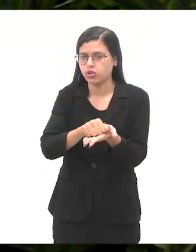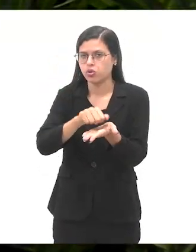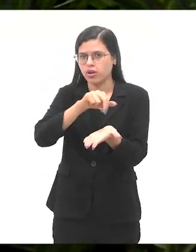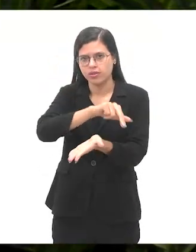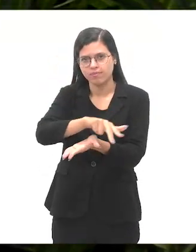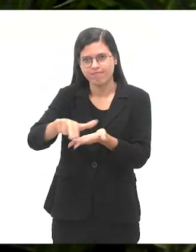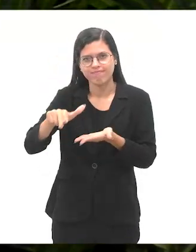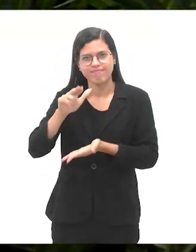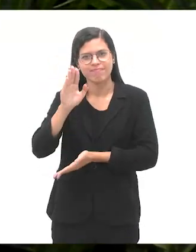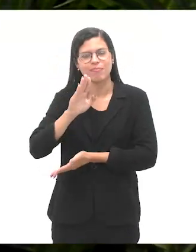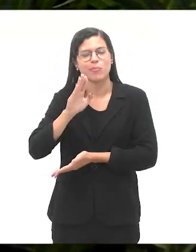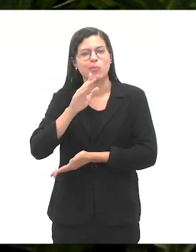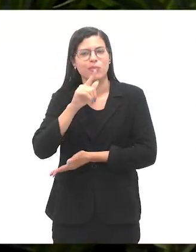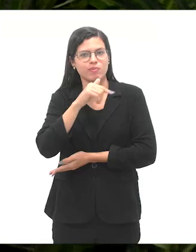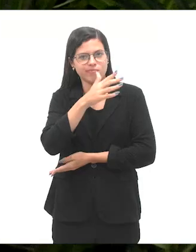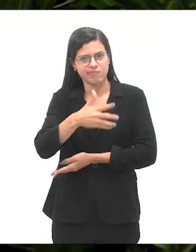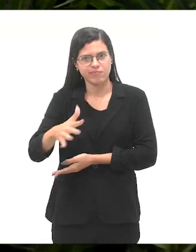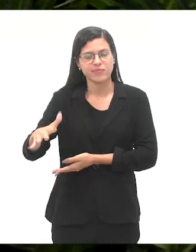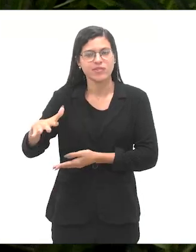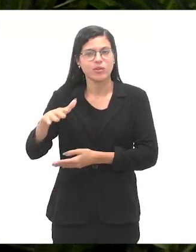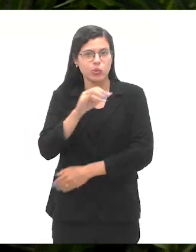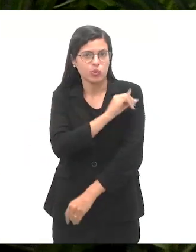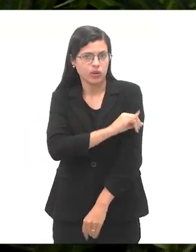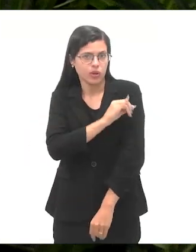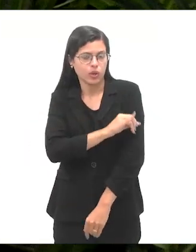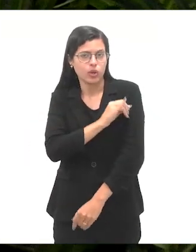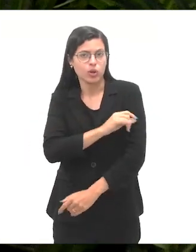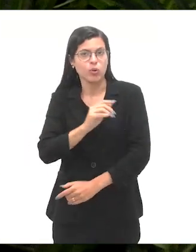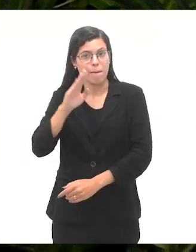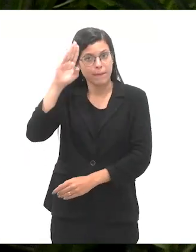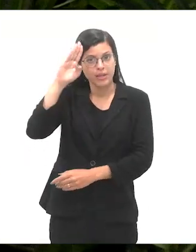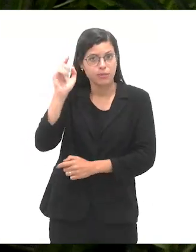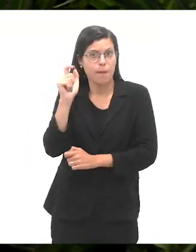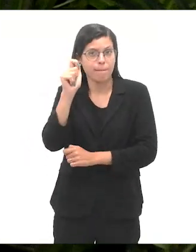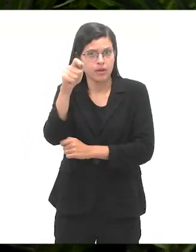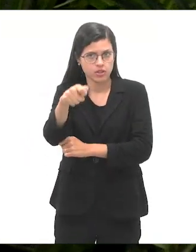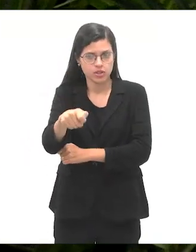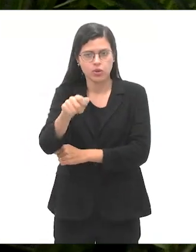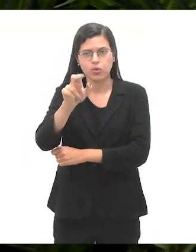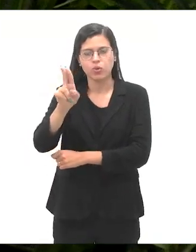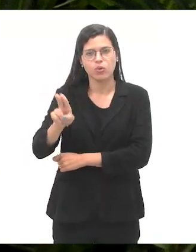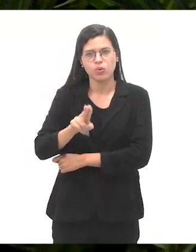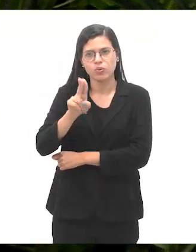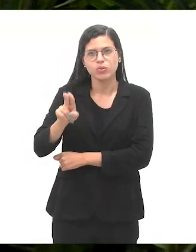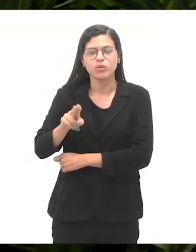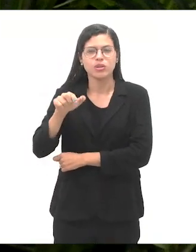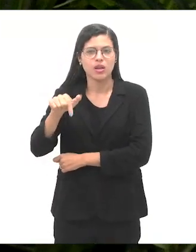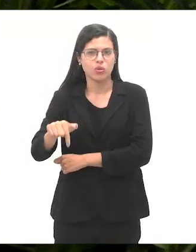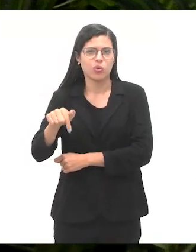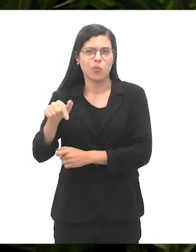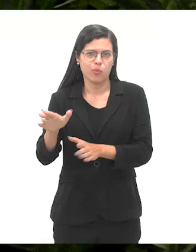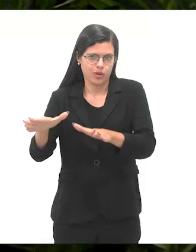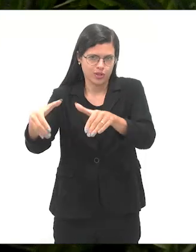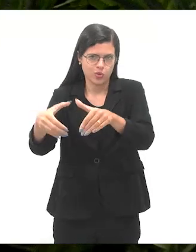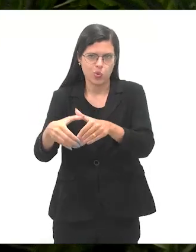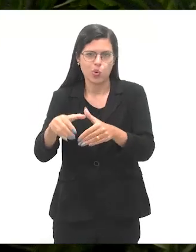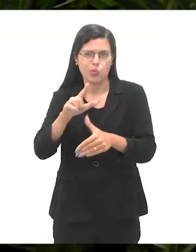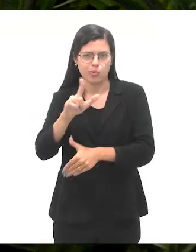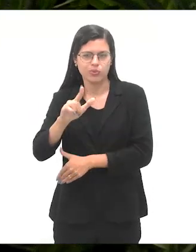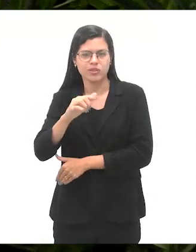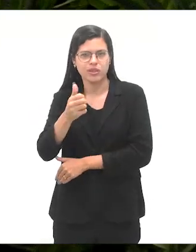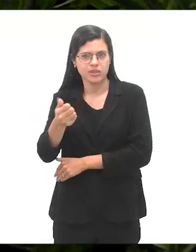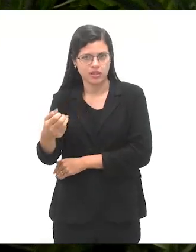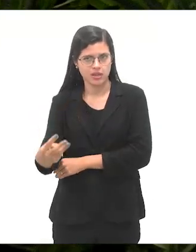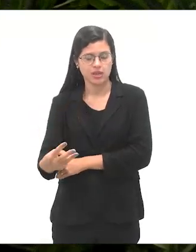da biodiversidade marinha carioca nos pesqueiros, nos principais pesqueiros utilizados pelos pescadores artesanais da colônia